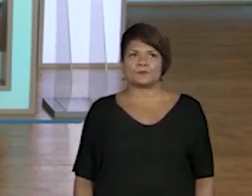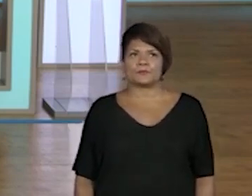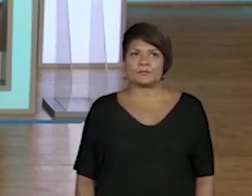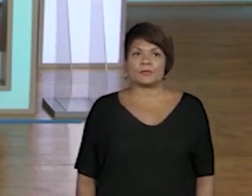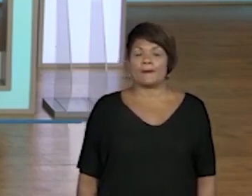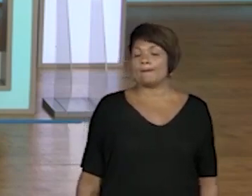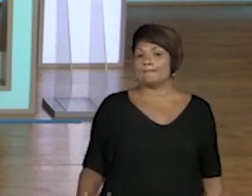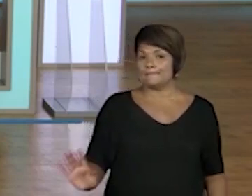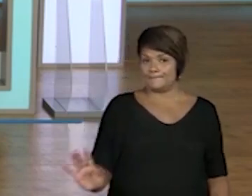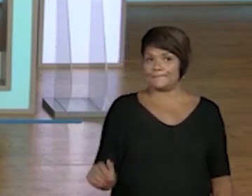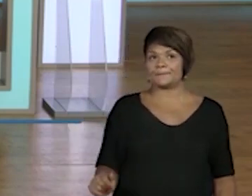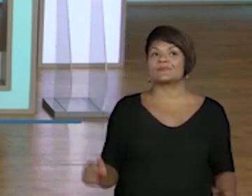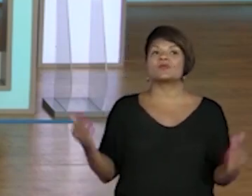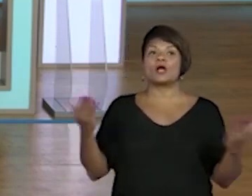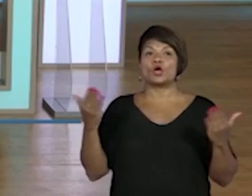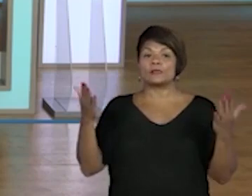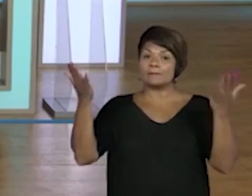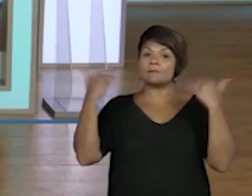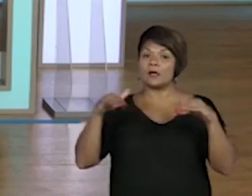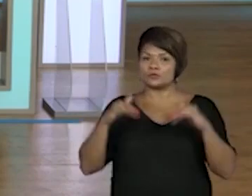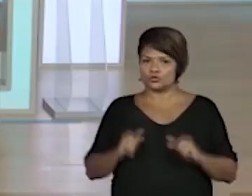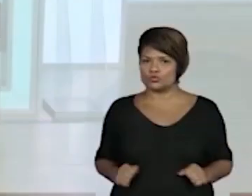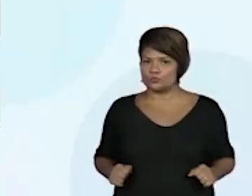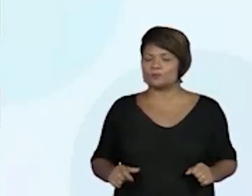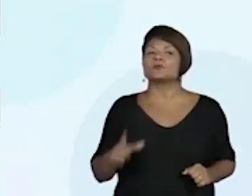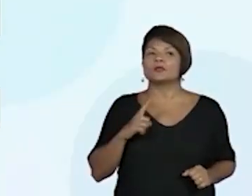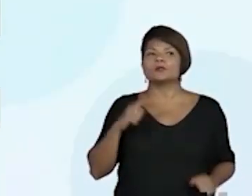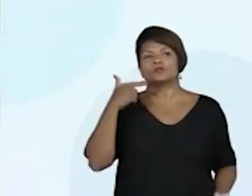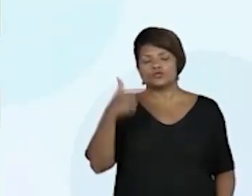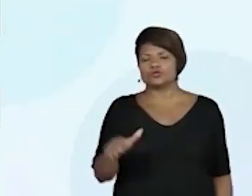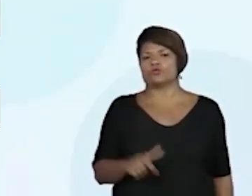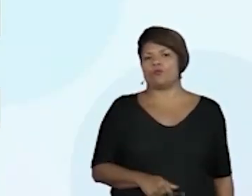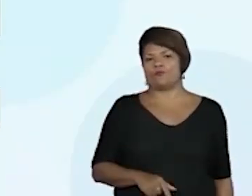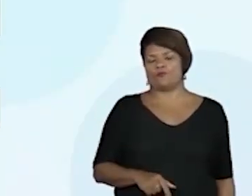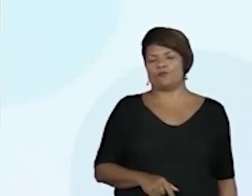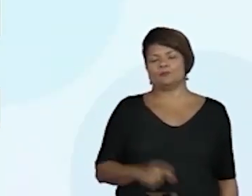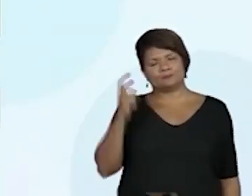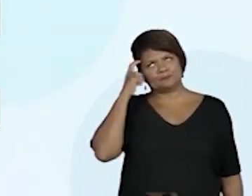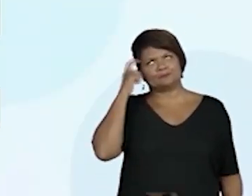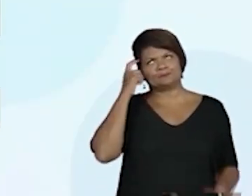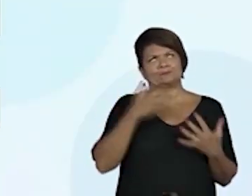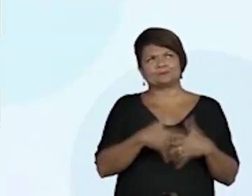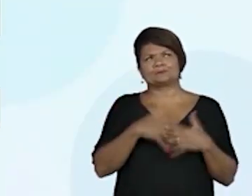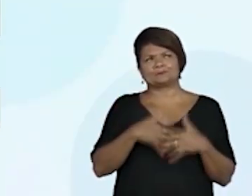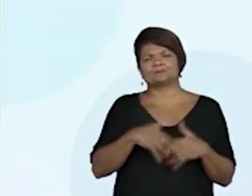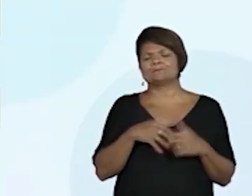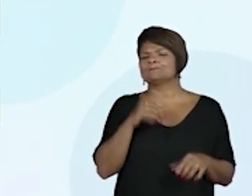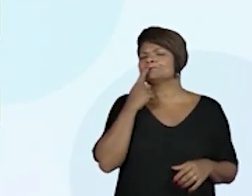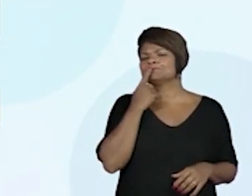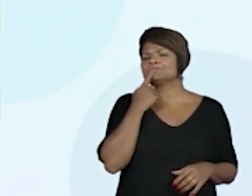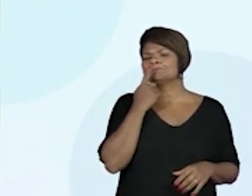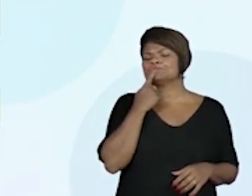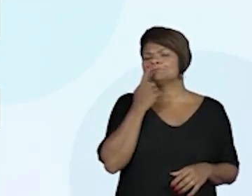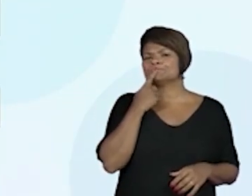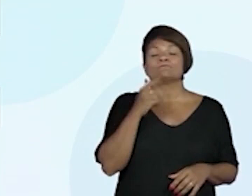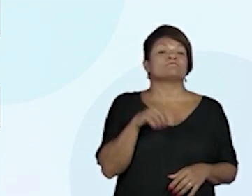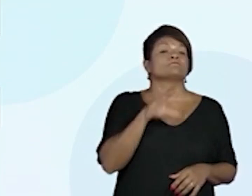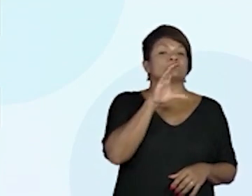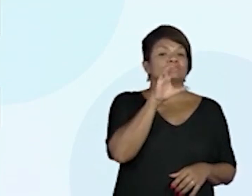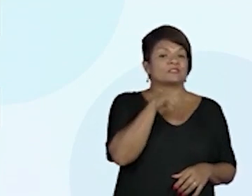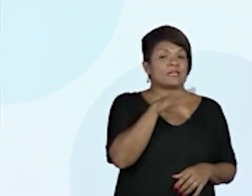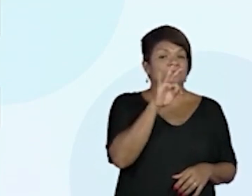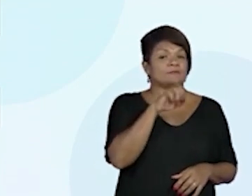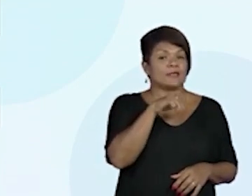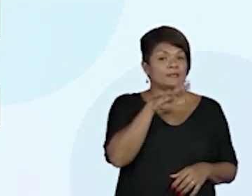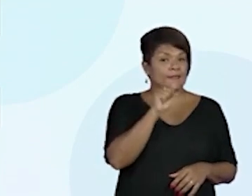Voltando aqui, agora nós temos de novo outro número para pensar. Um número com centena, ele